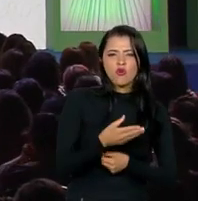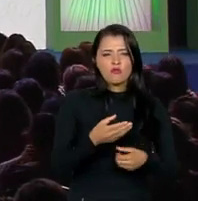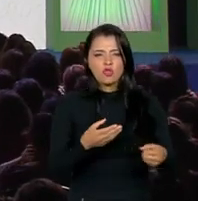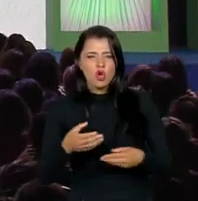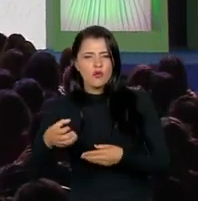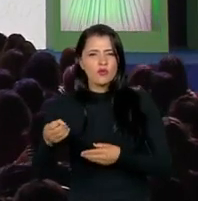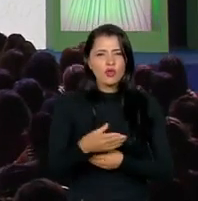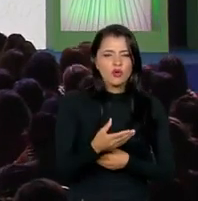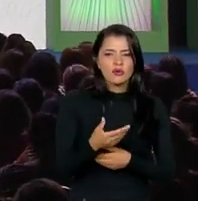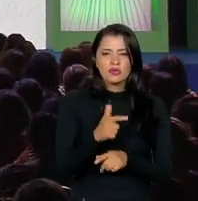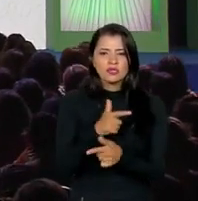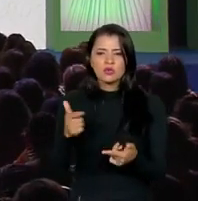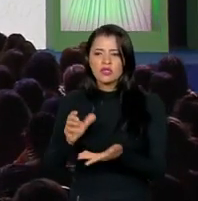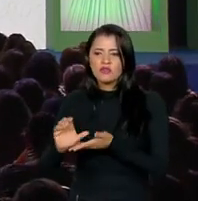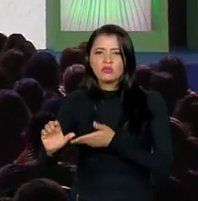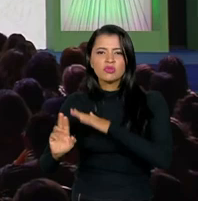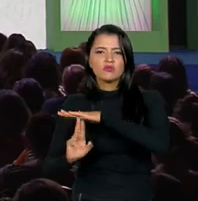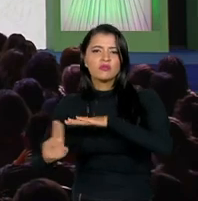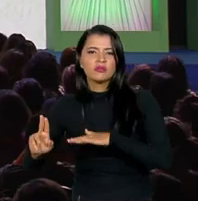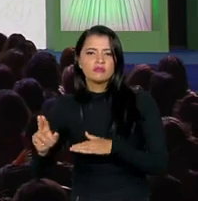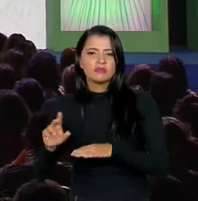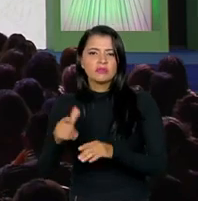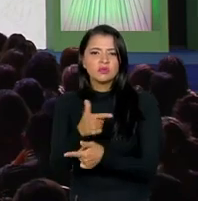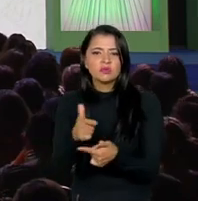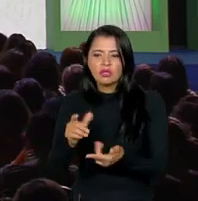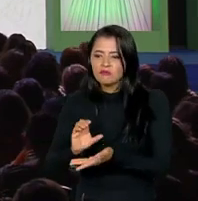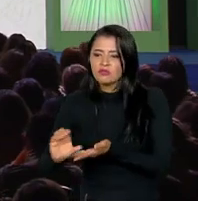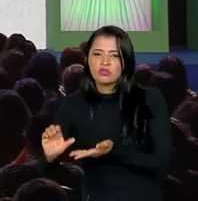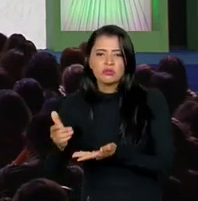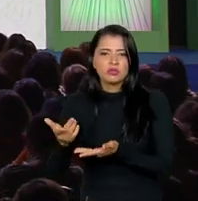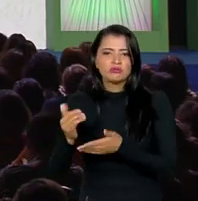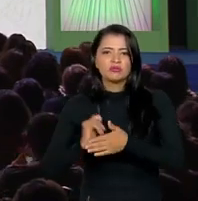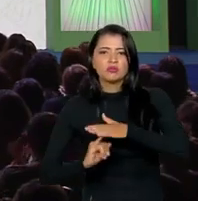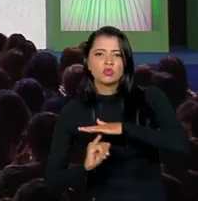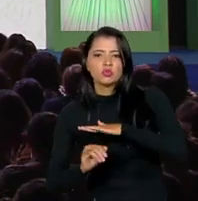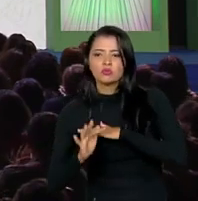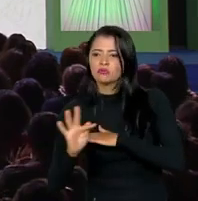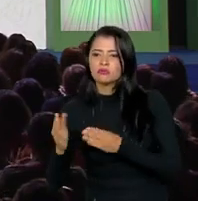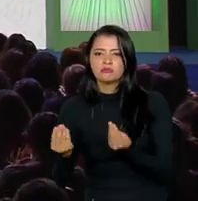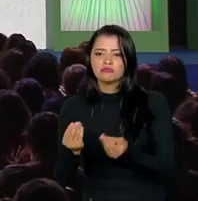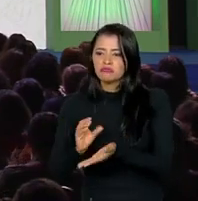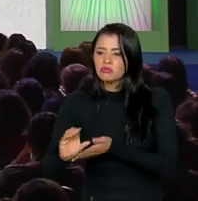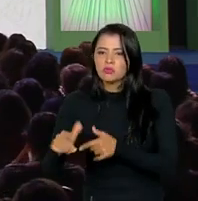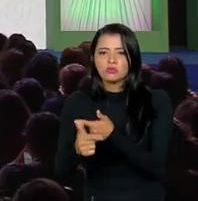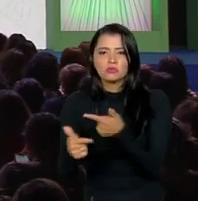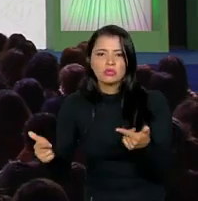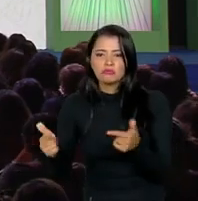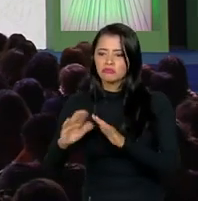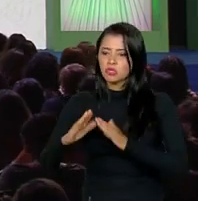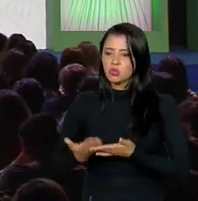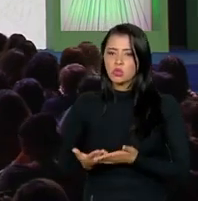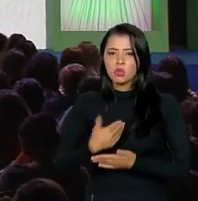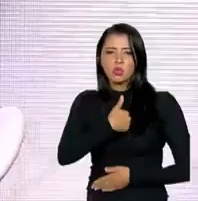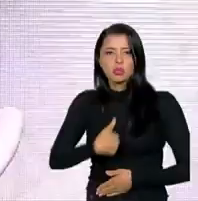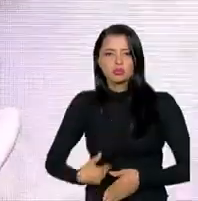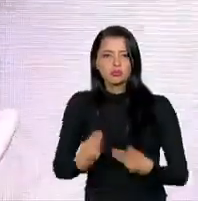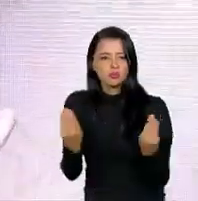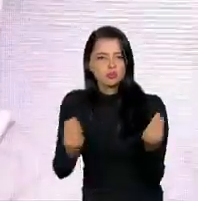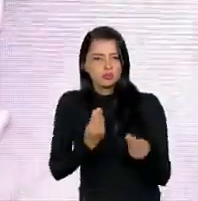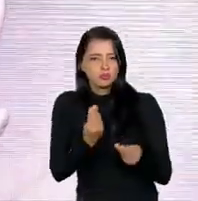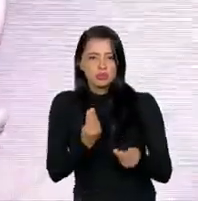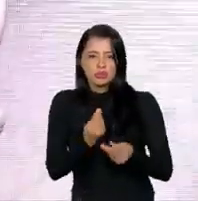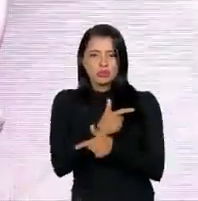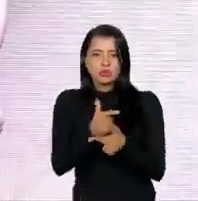sem investimento nas universidades, sem investimento nos institutos federais, sem investimento nas escolas públicas,